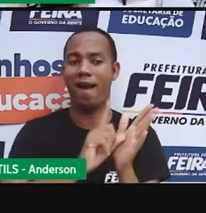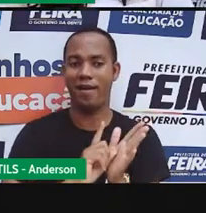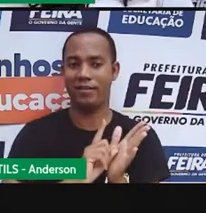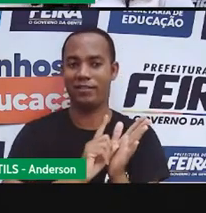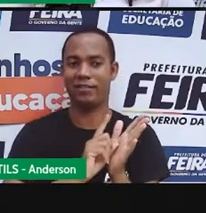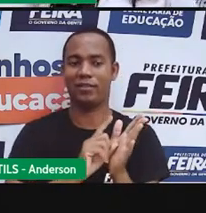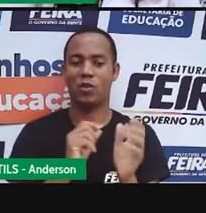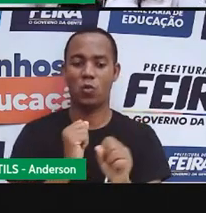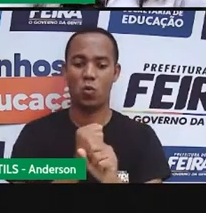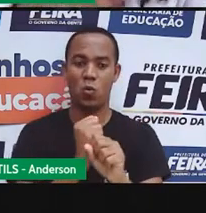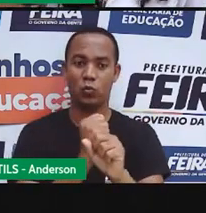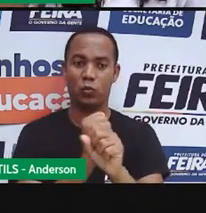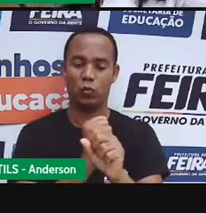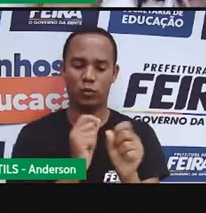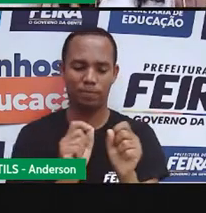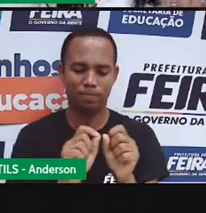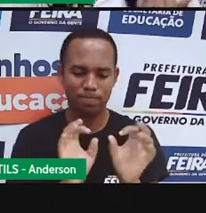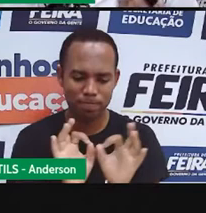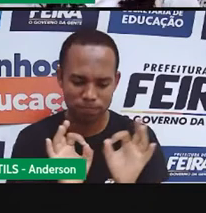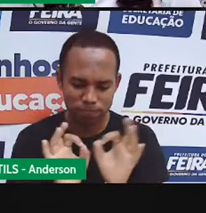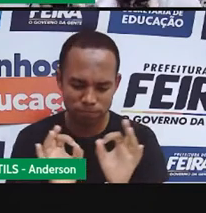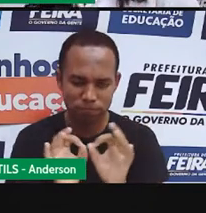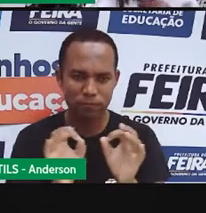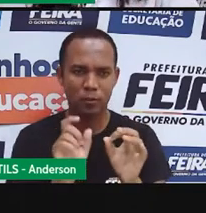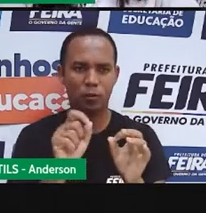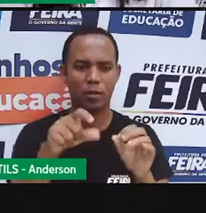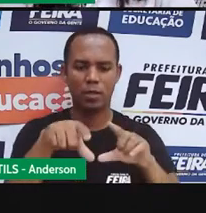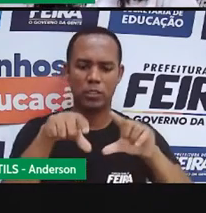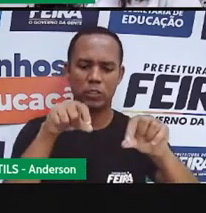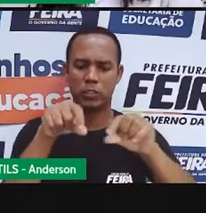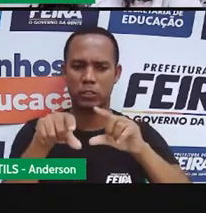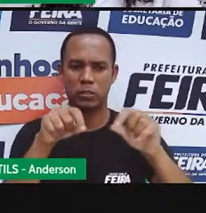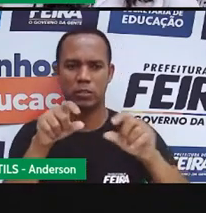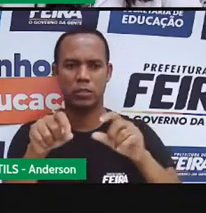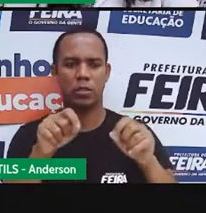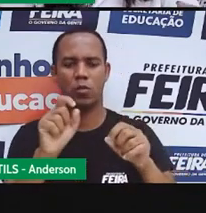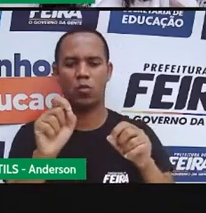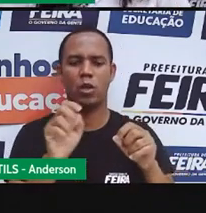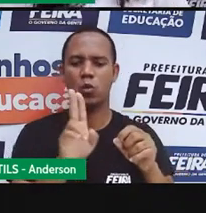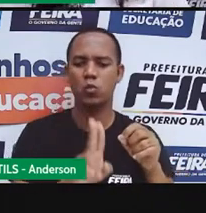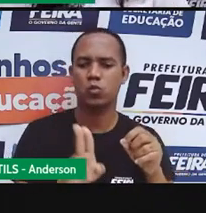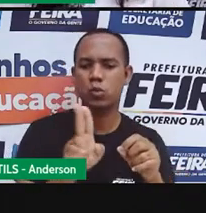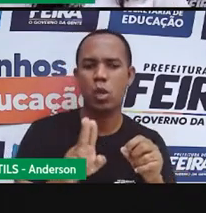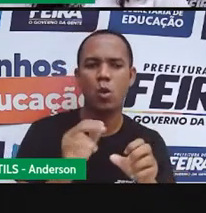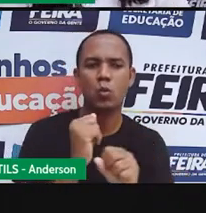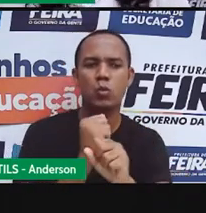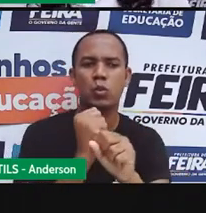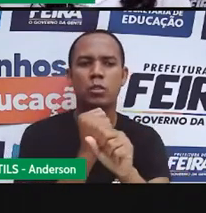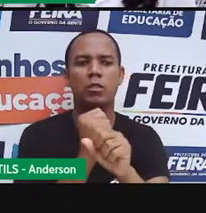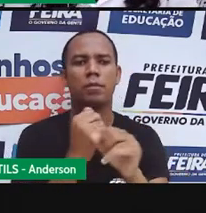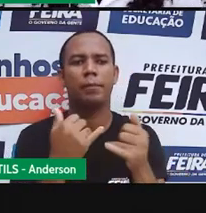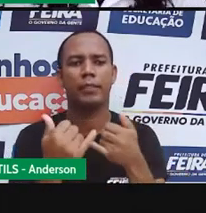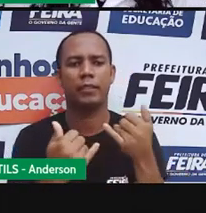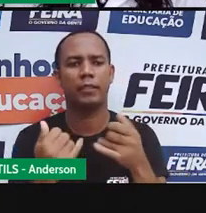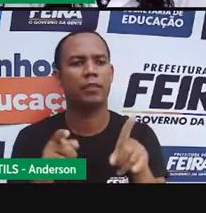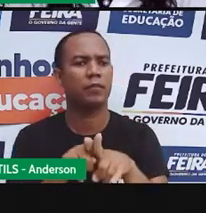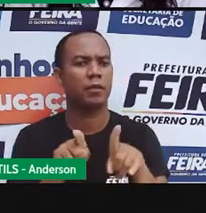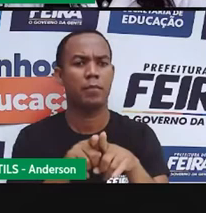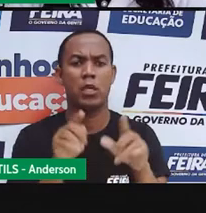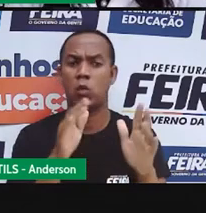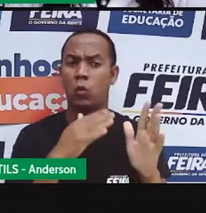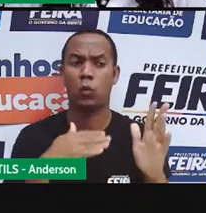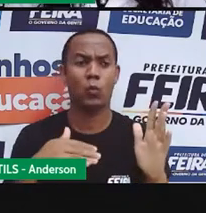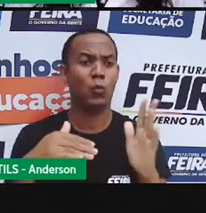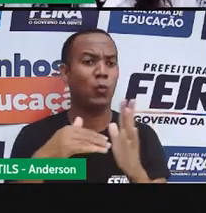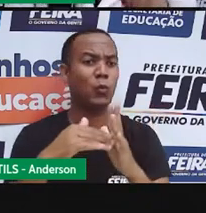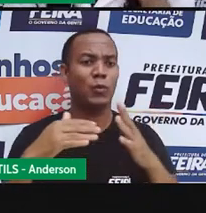do brinquedo, na hora que ele vai para a mapa coletar os itens que ele vai construir o brinquedo deles. Tudo para